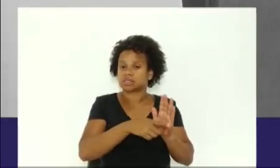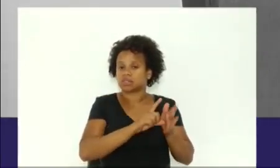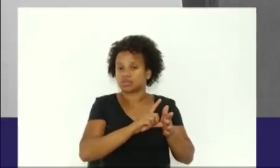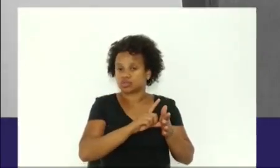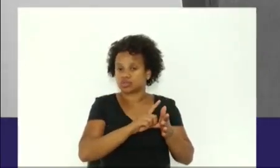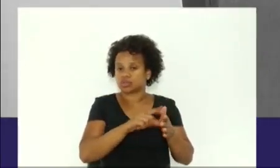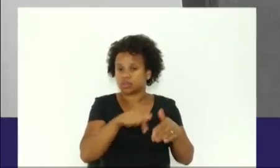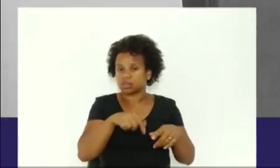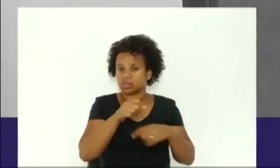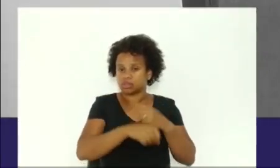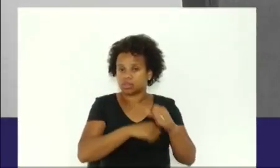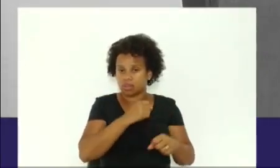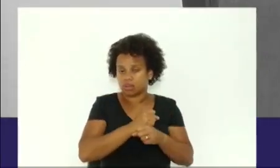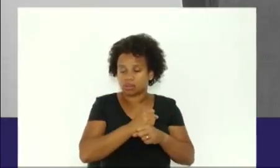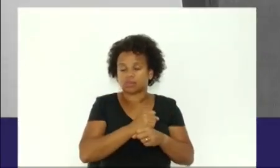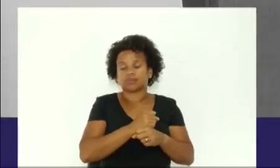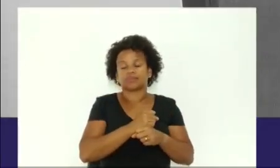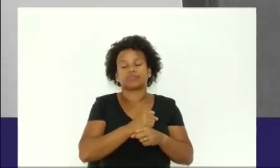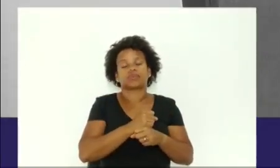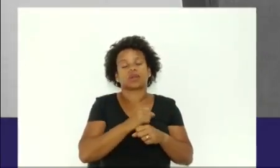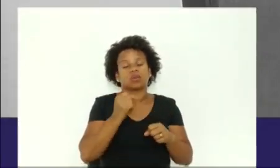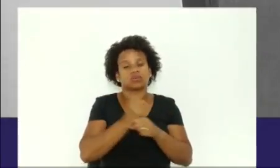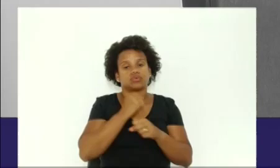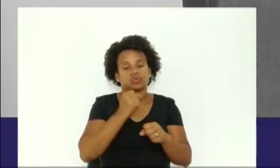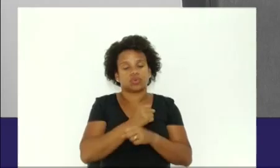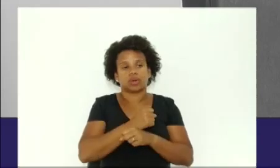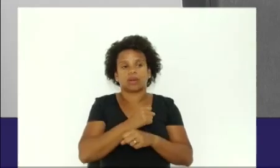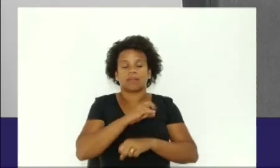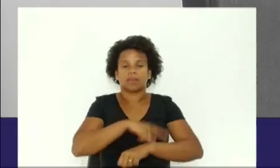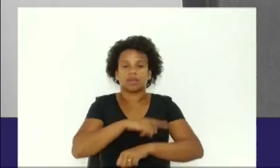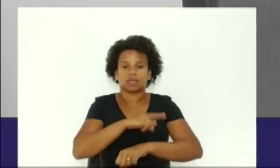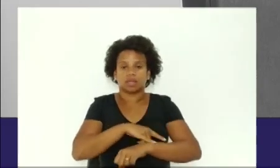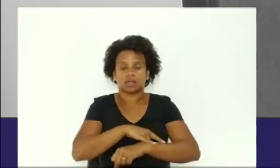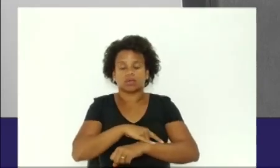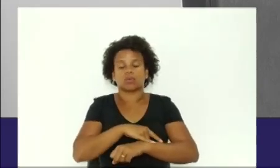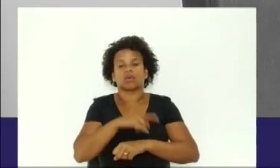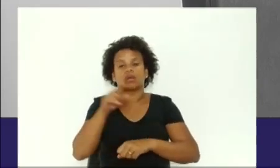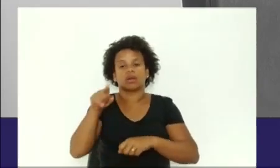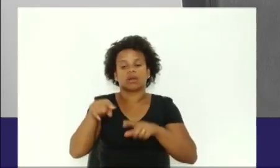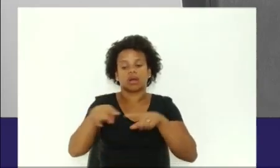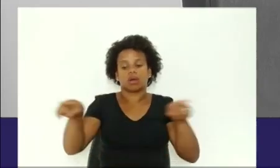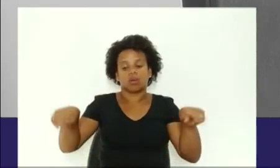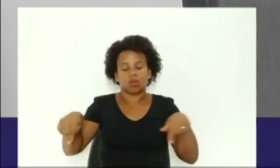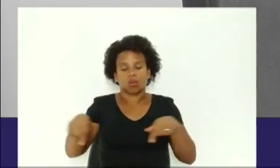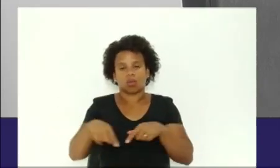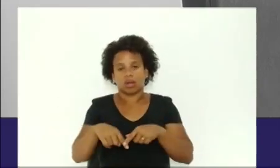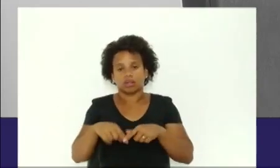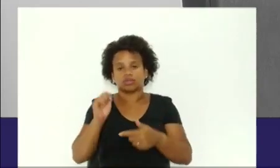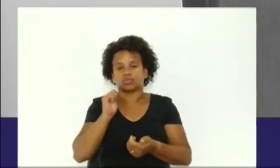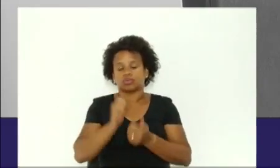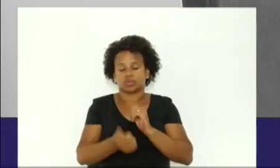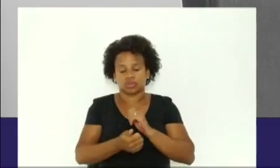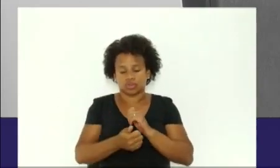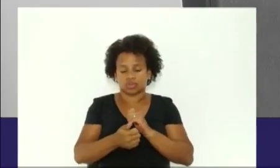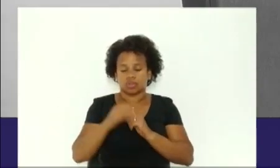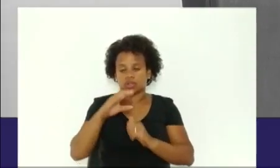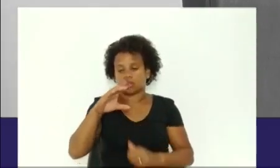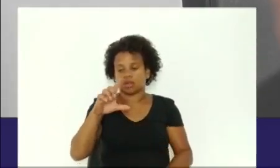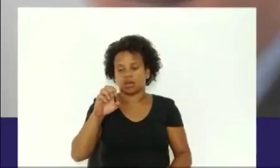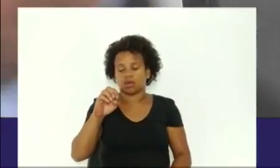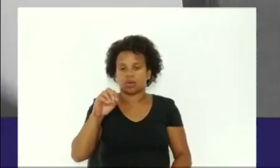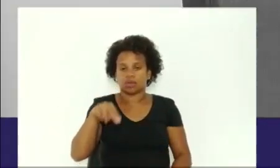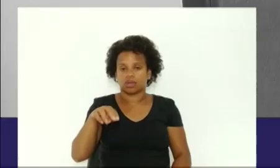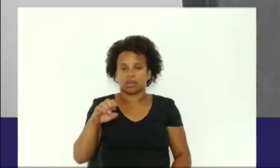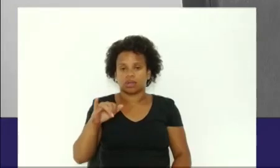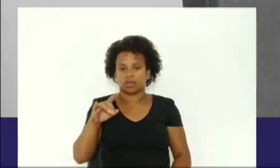e vestiários próximos ou anexos à quadra poliesportiva Cleoneide Bruder Azem,